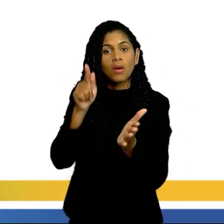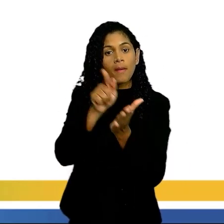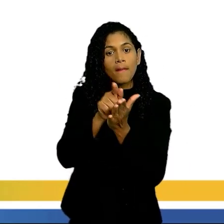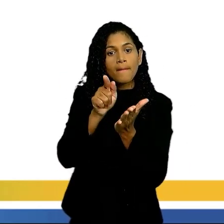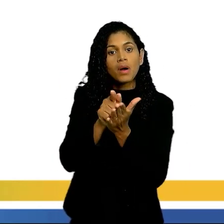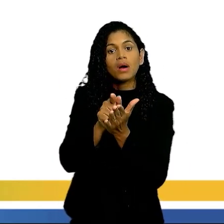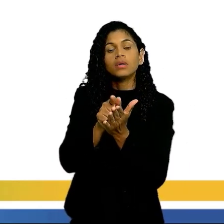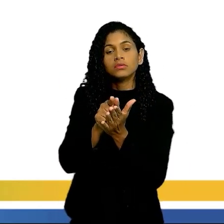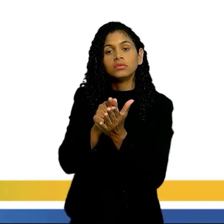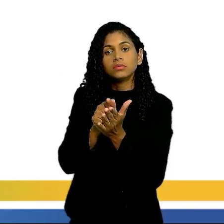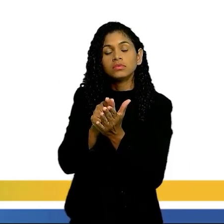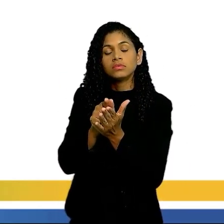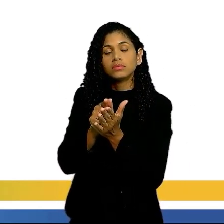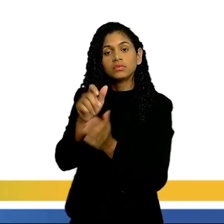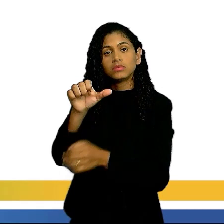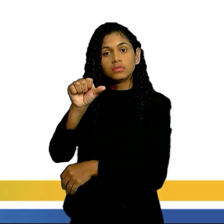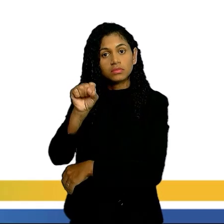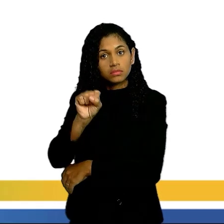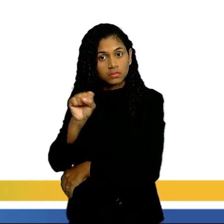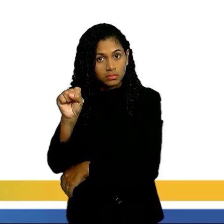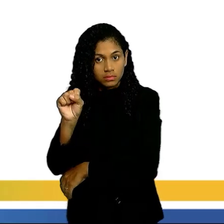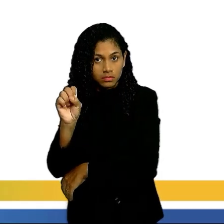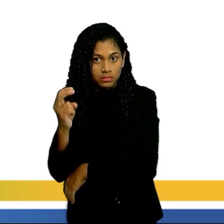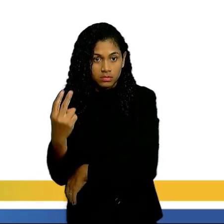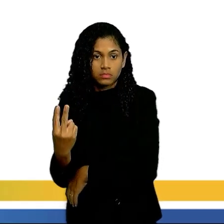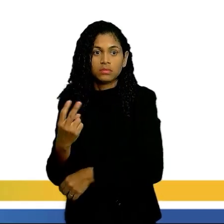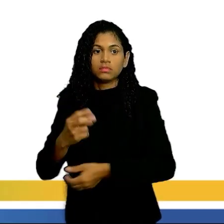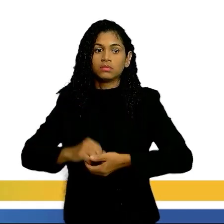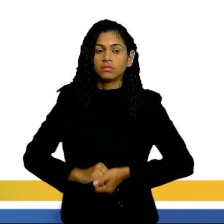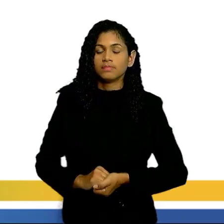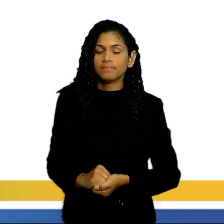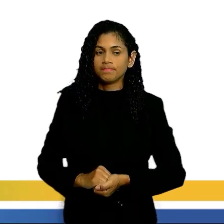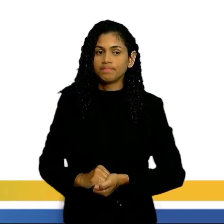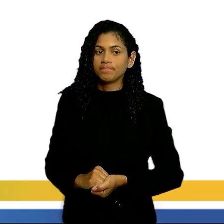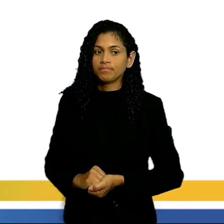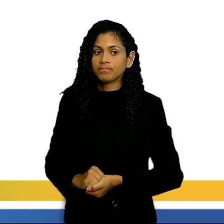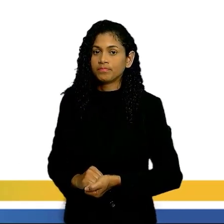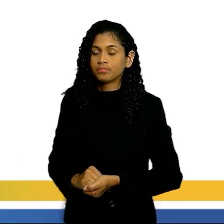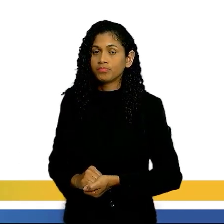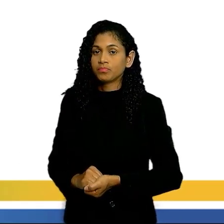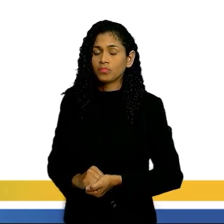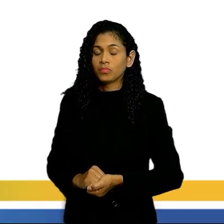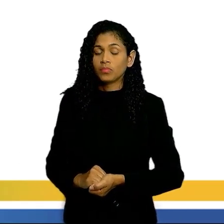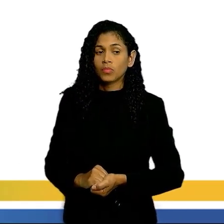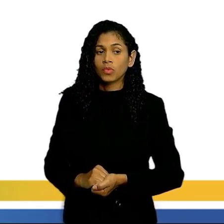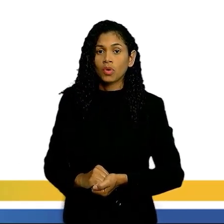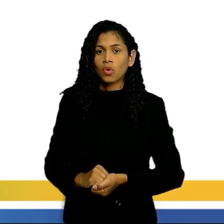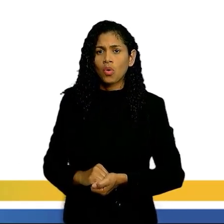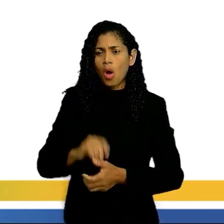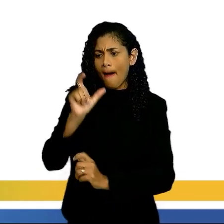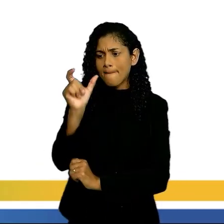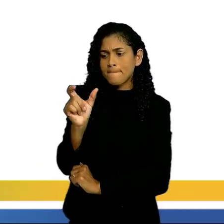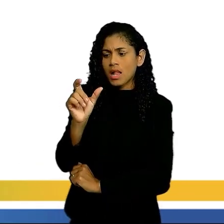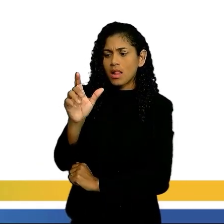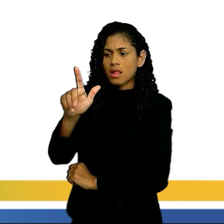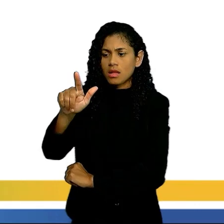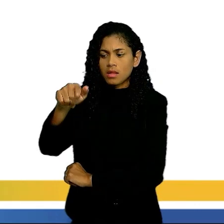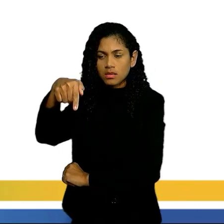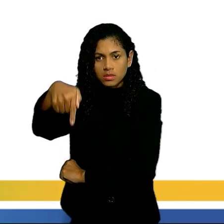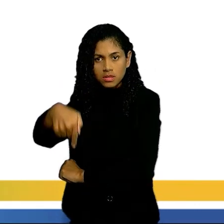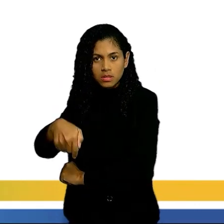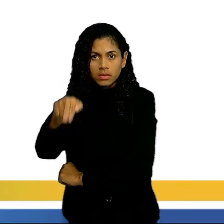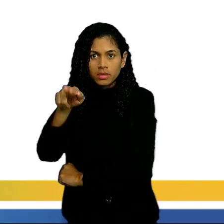na página 82. Diz o seguinte: o termo quilate, além